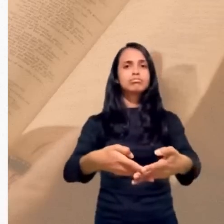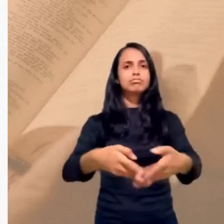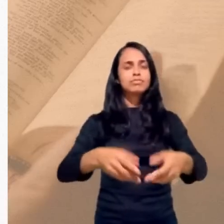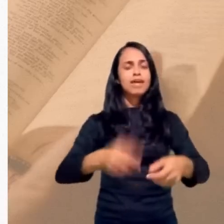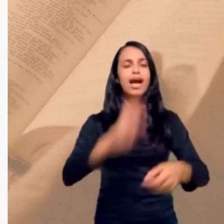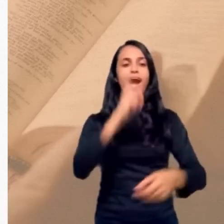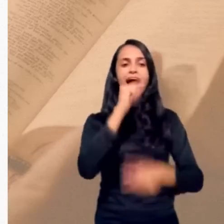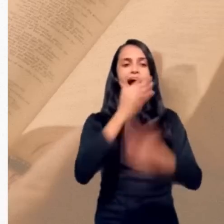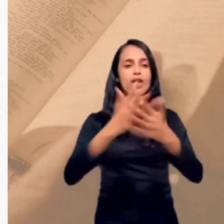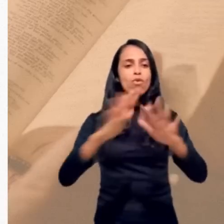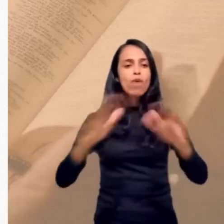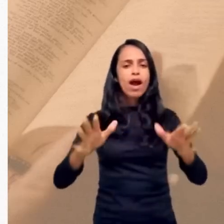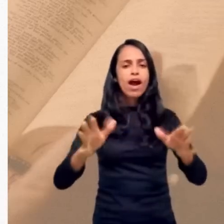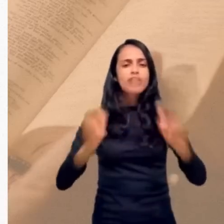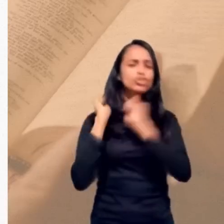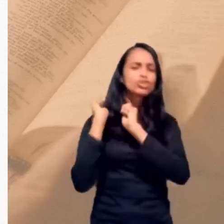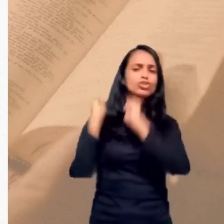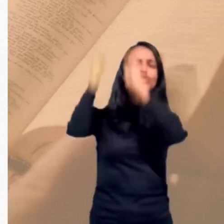achareis.